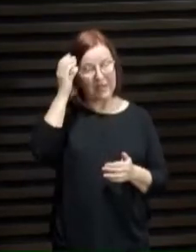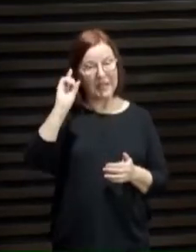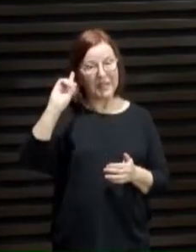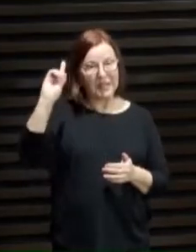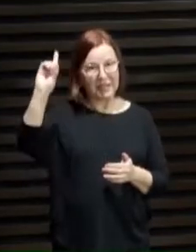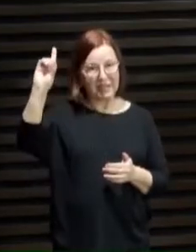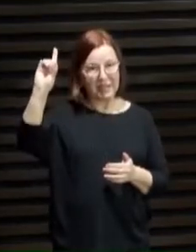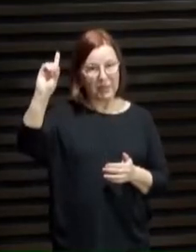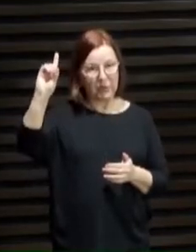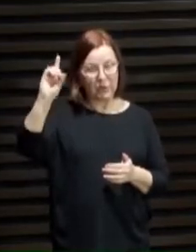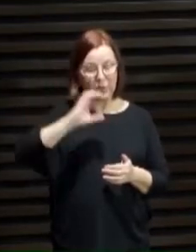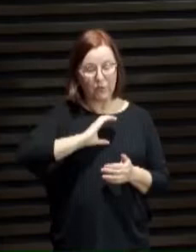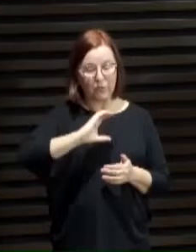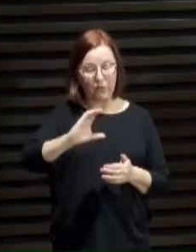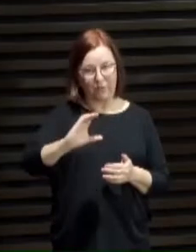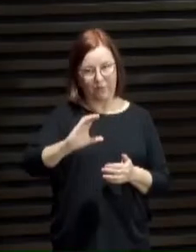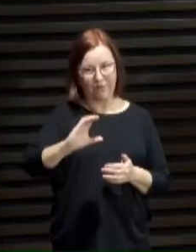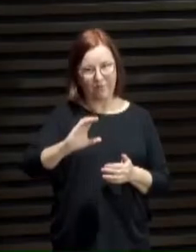o confiou,